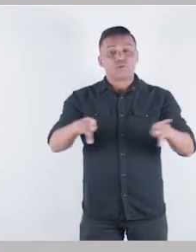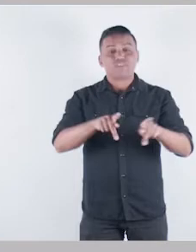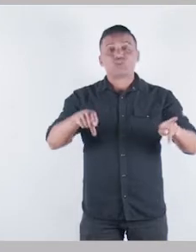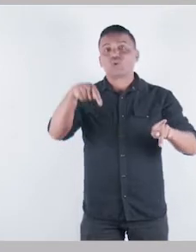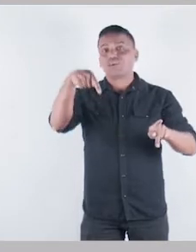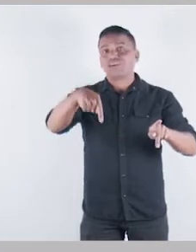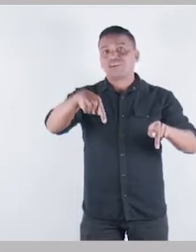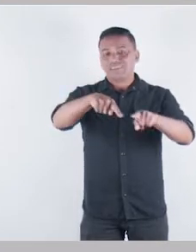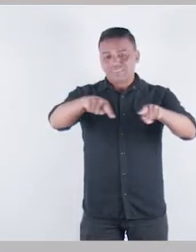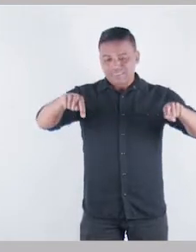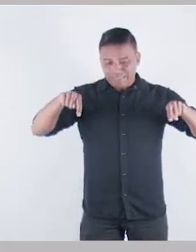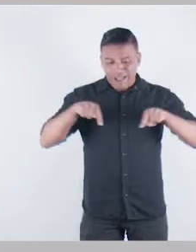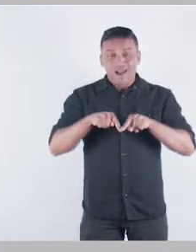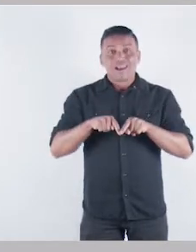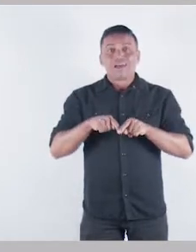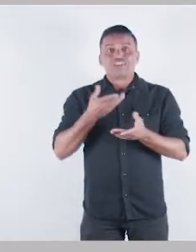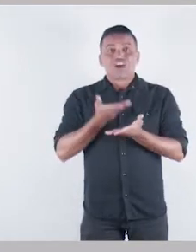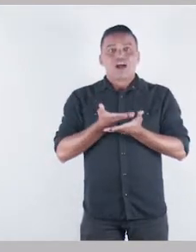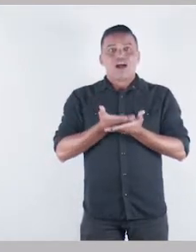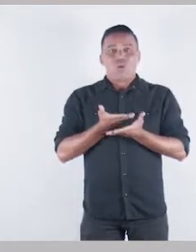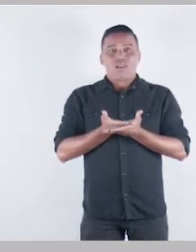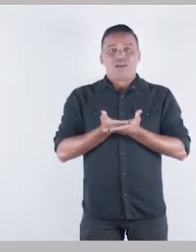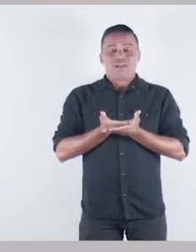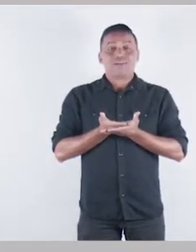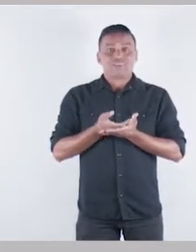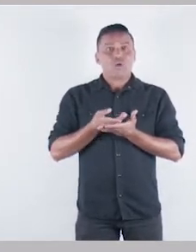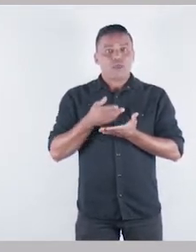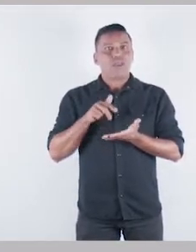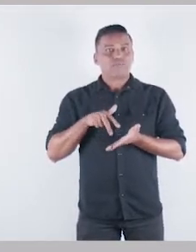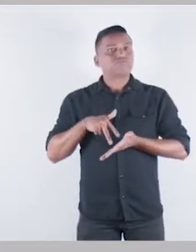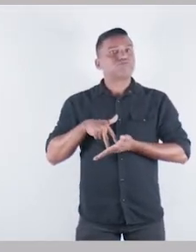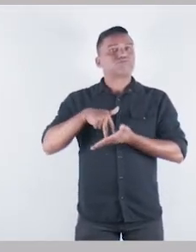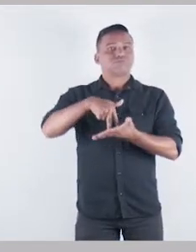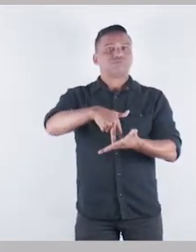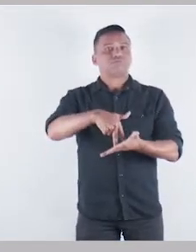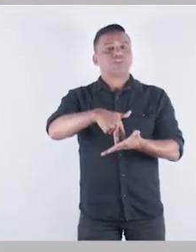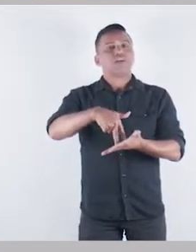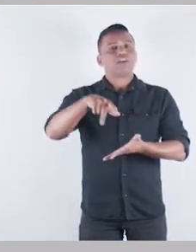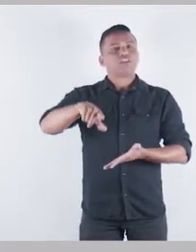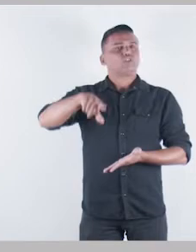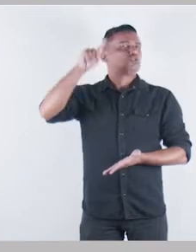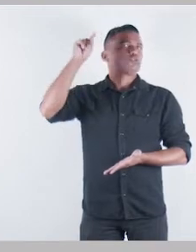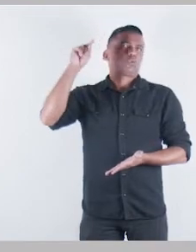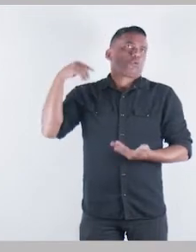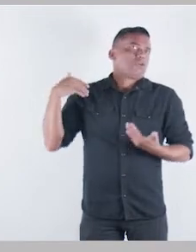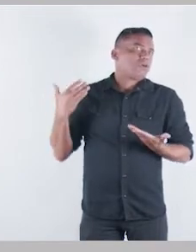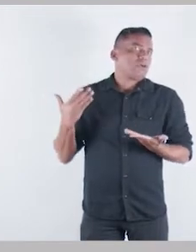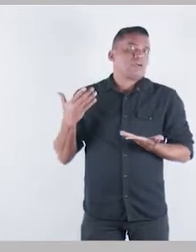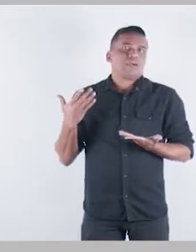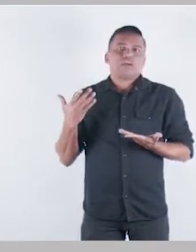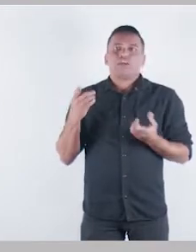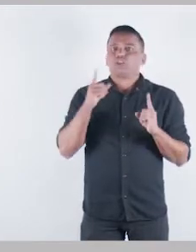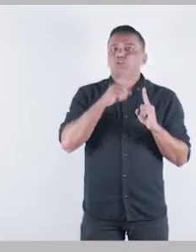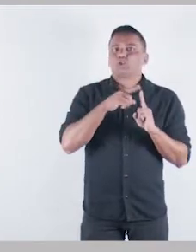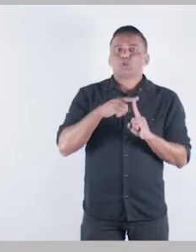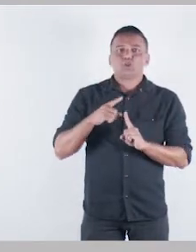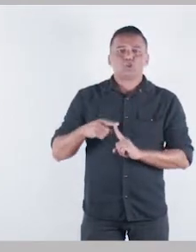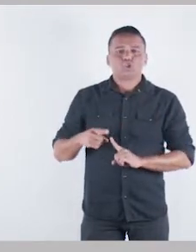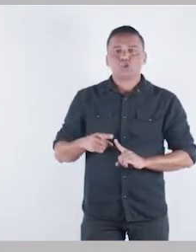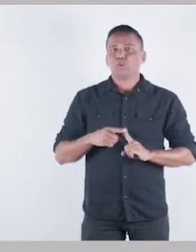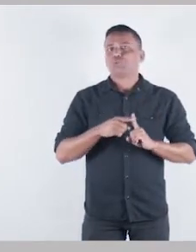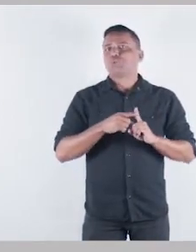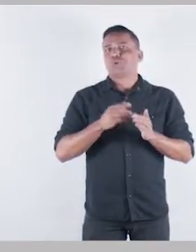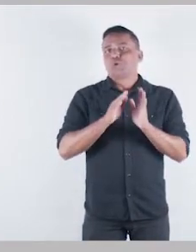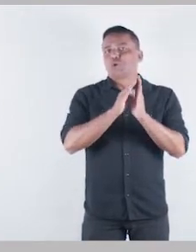dentro da sala de aula, que aí ele tem uma certa autonomia para escolher o tipo de literatura que ele vai oferecer ao